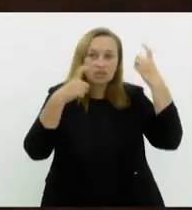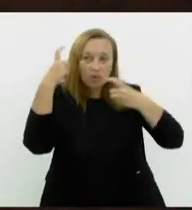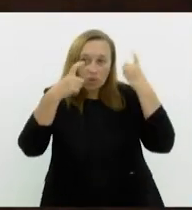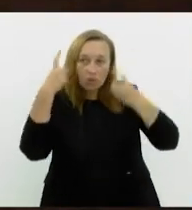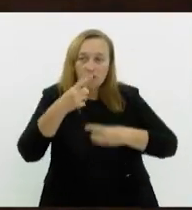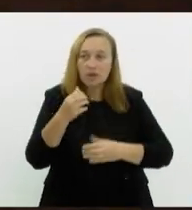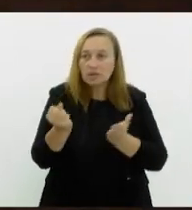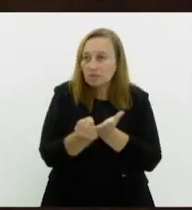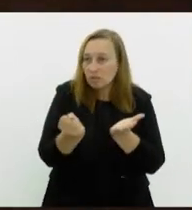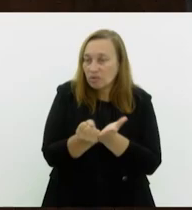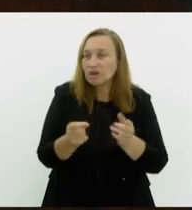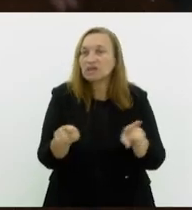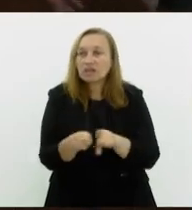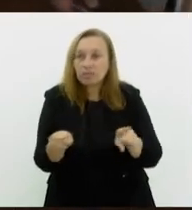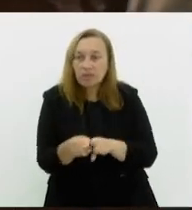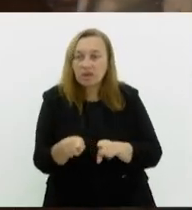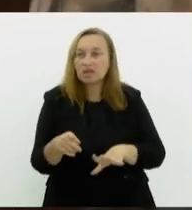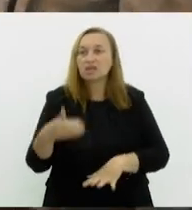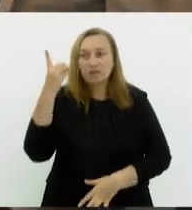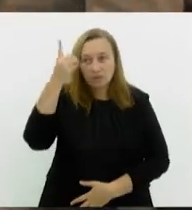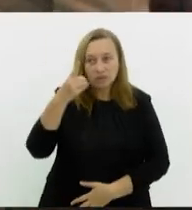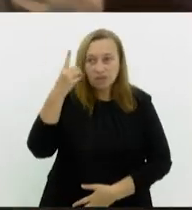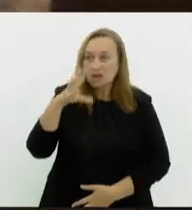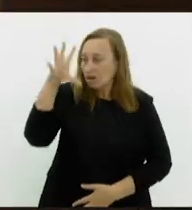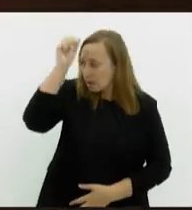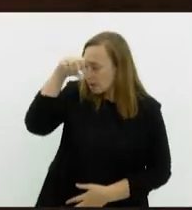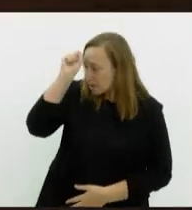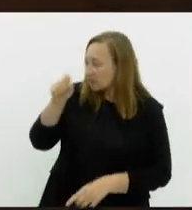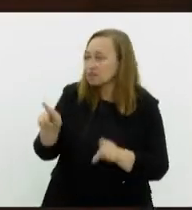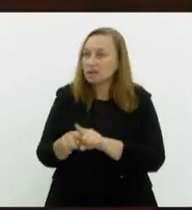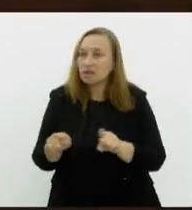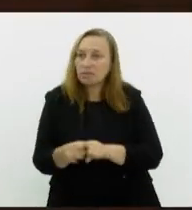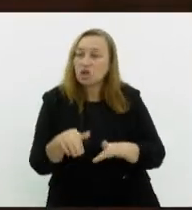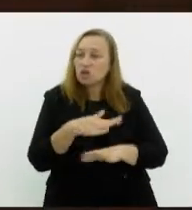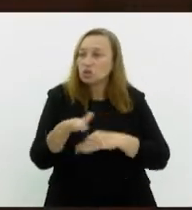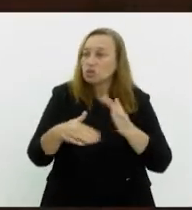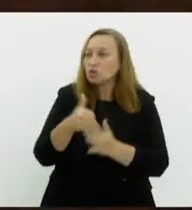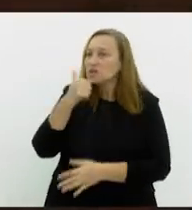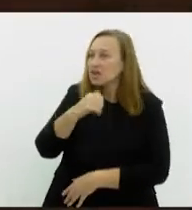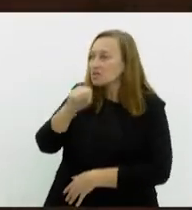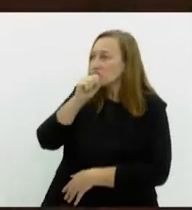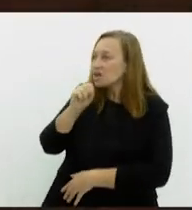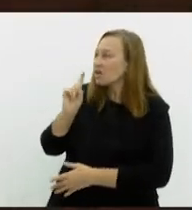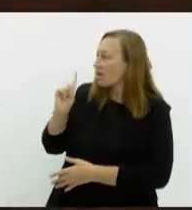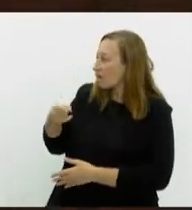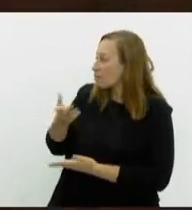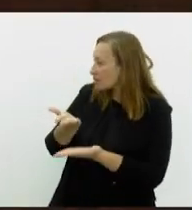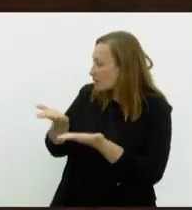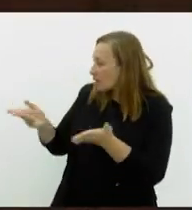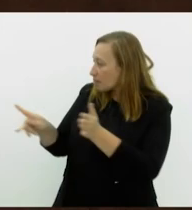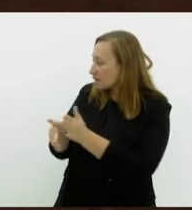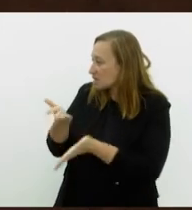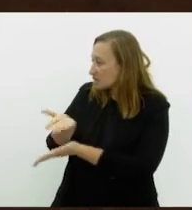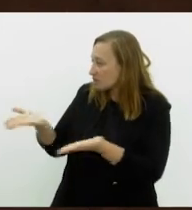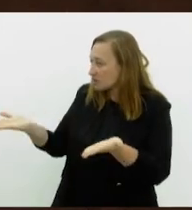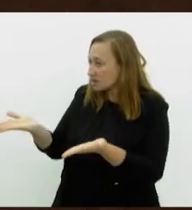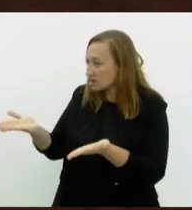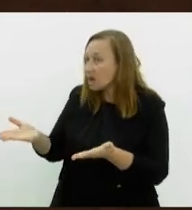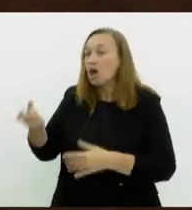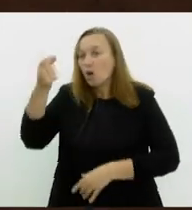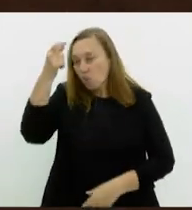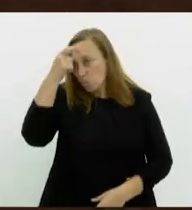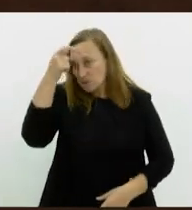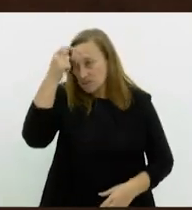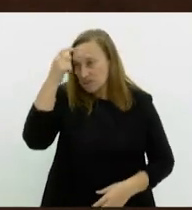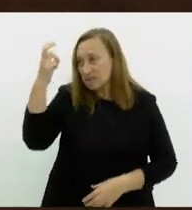Samuel Malafaia também, nobre deputado, que eu aprendo bastante. Todas as mães, isso aí também é para vocês. Um dia a gente botar uma consciência